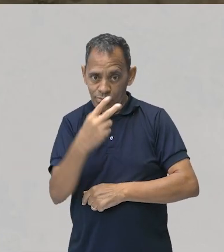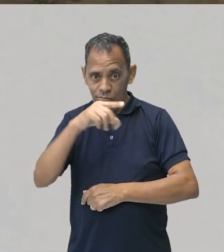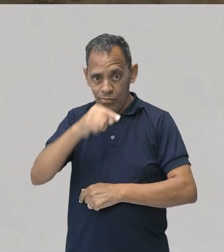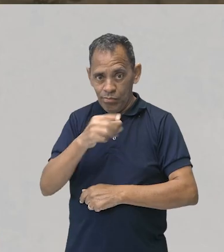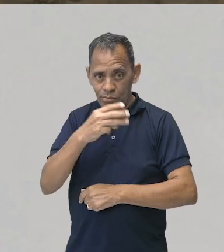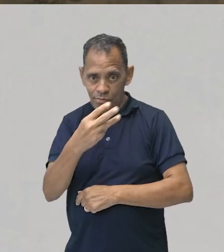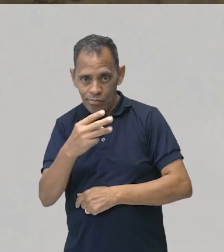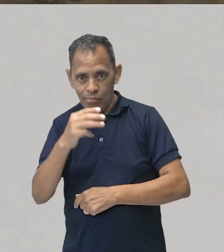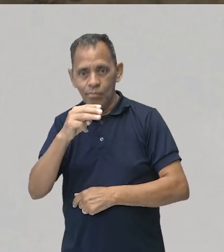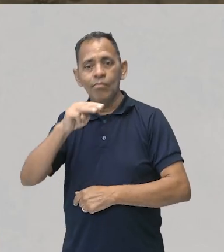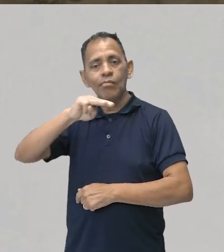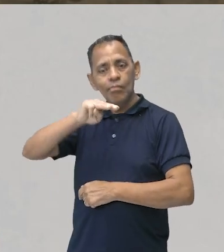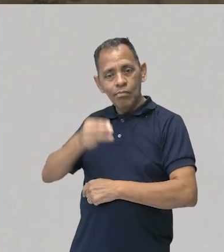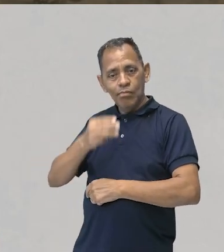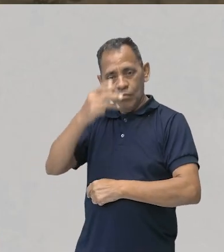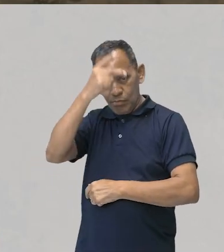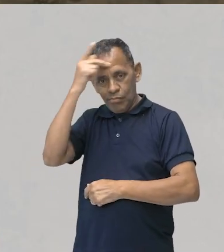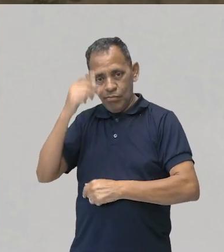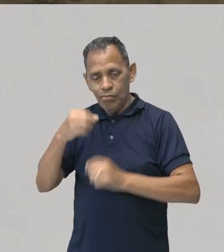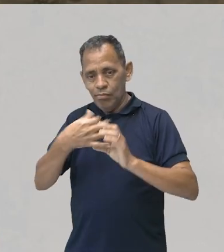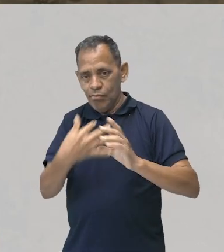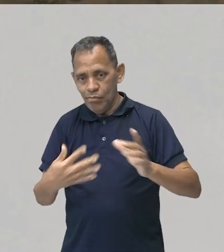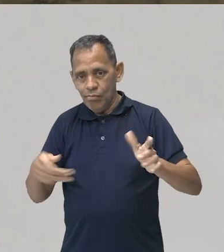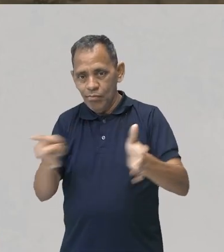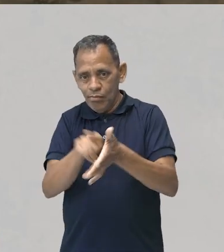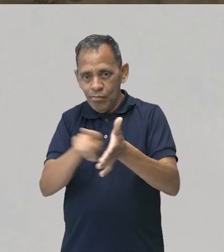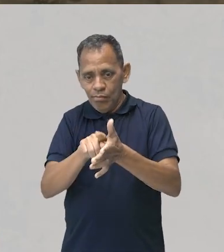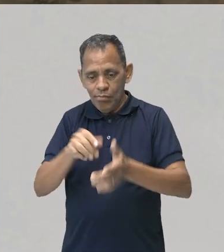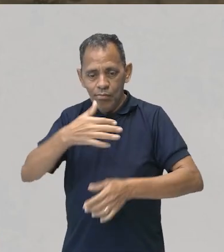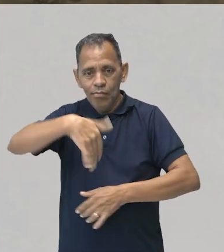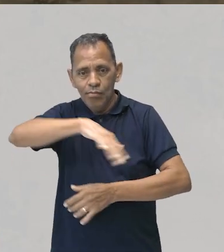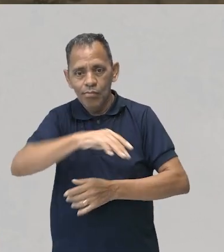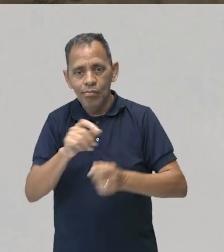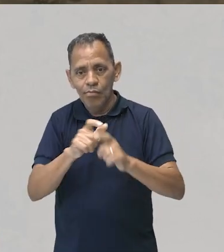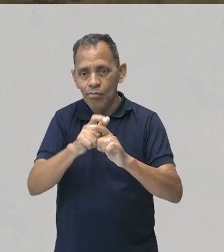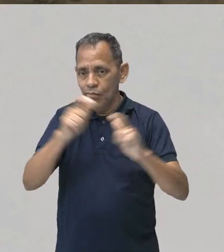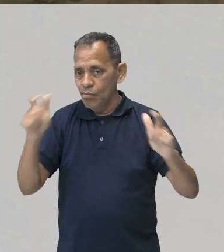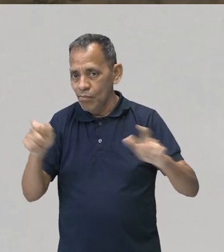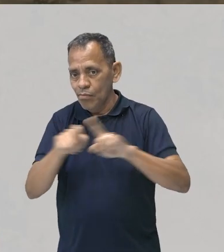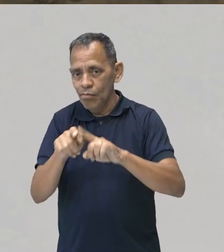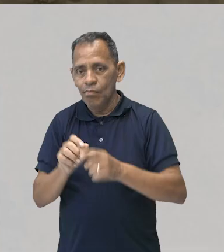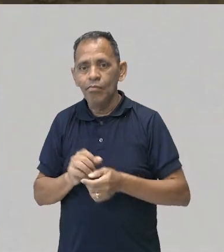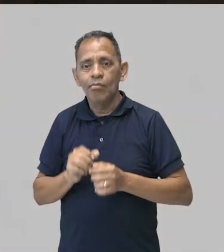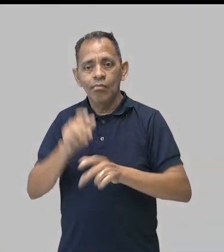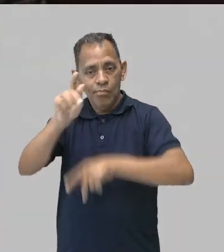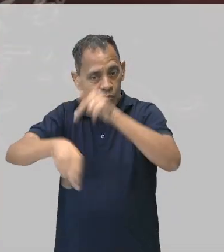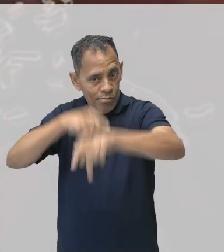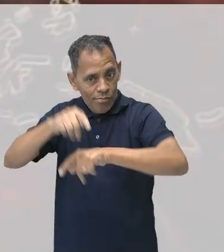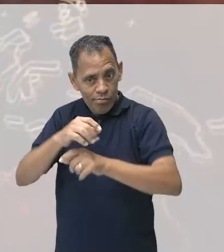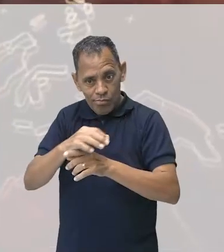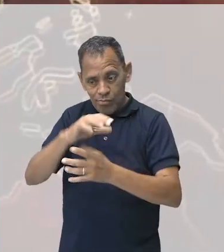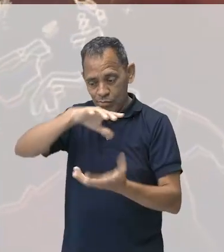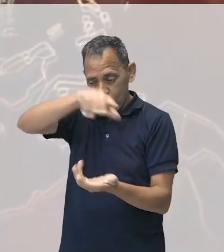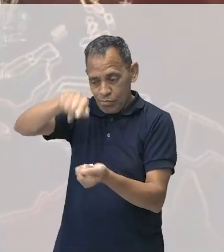de pessoas, caracterizando-se como uma das áreas de maior densidade populacional do mundo.